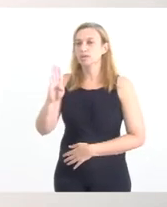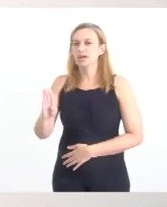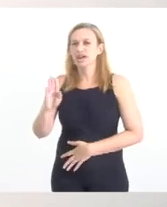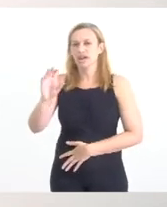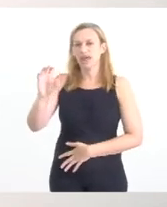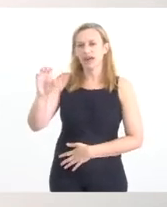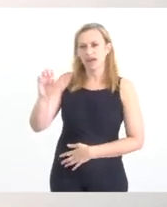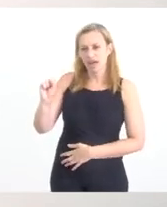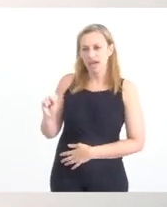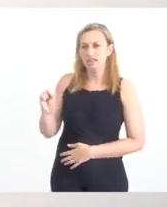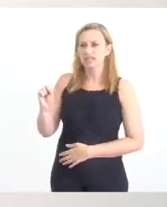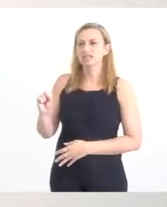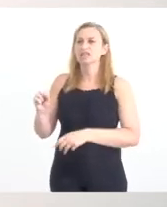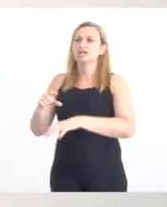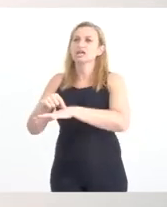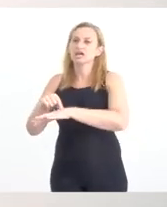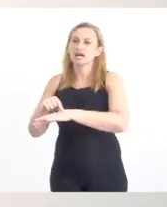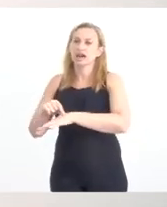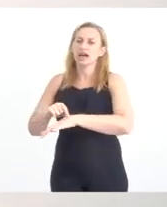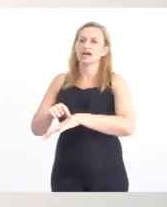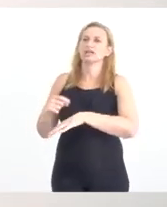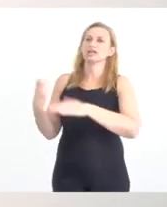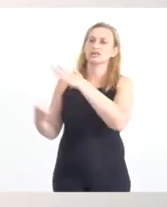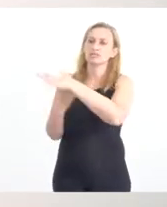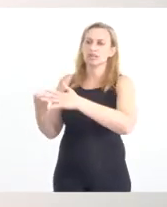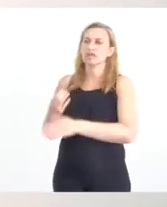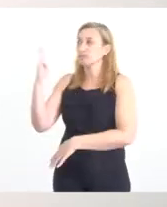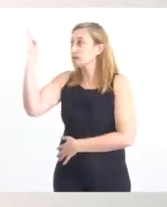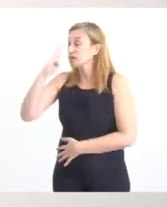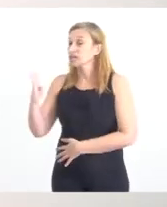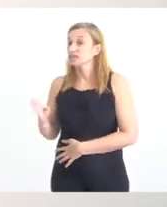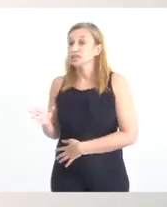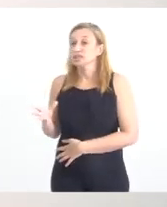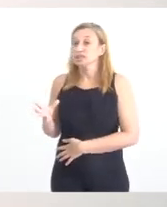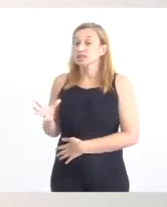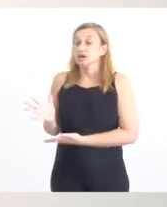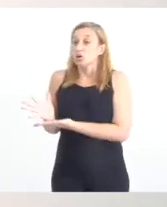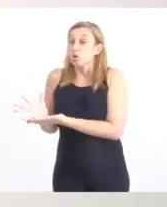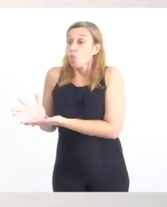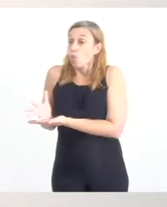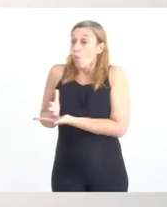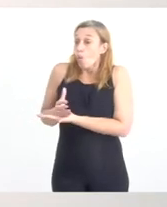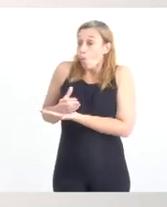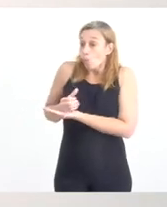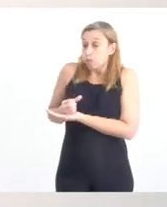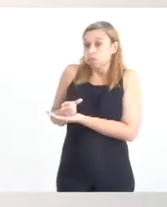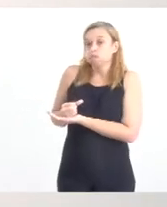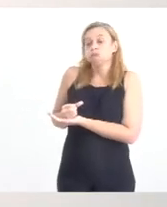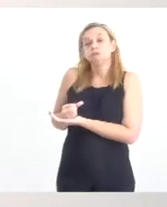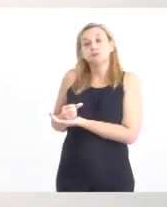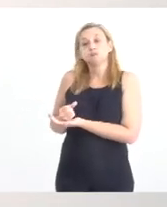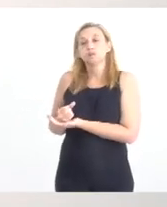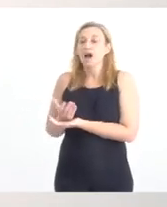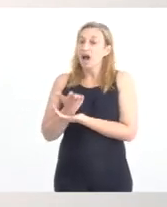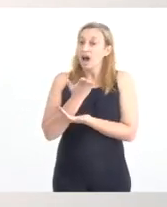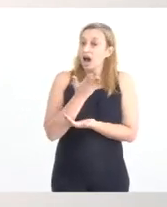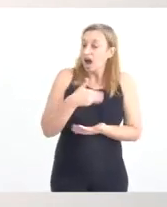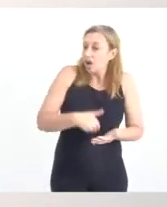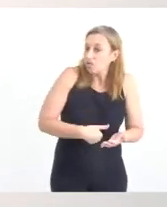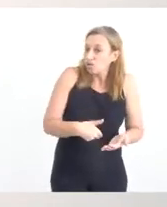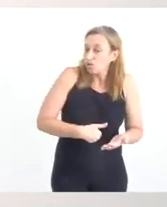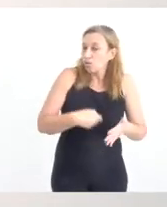de carne brasileira lucrava ou seja e a fome